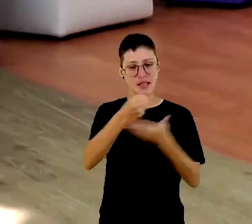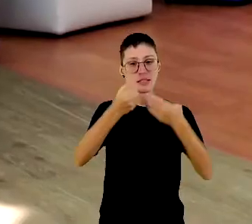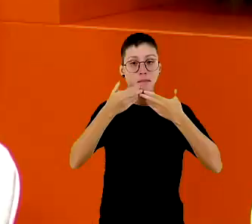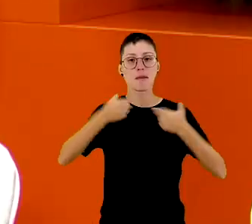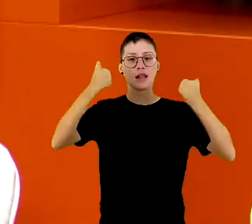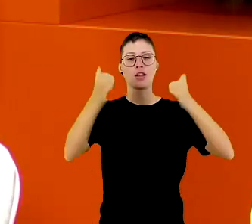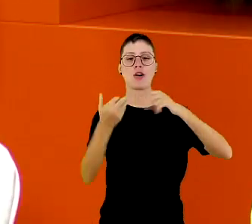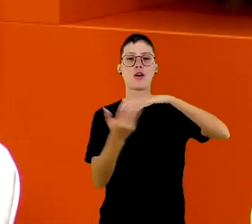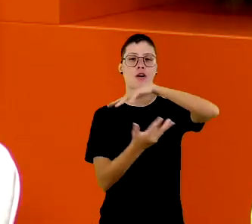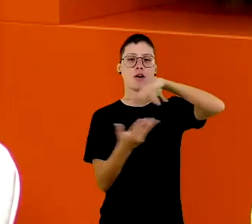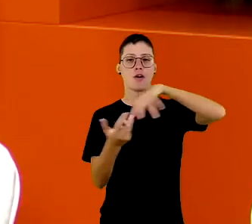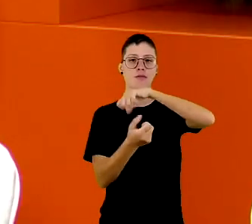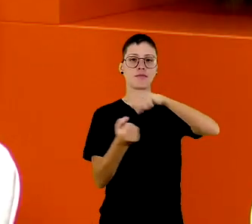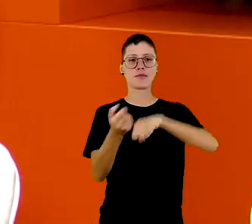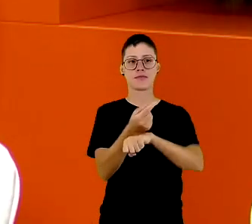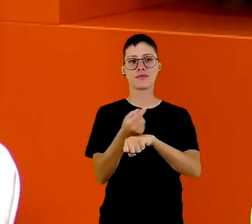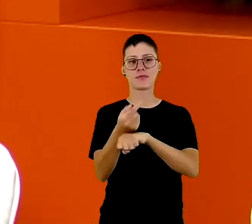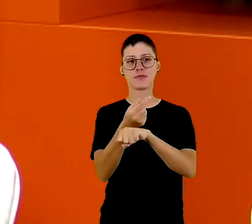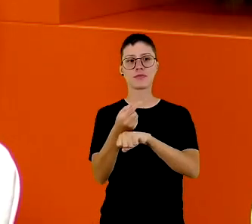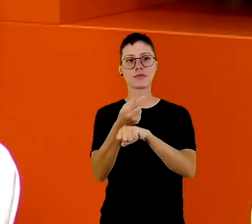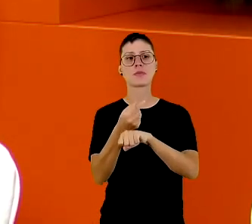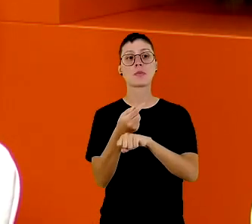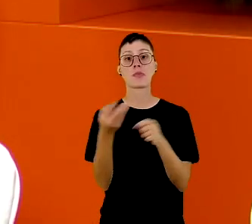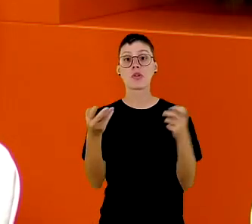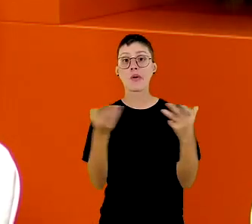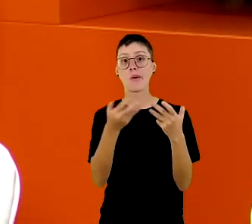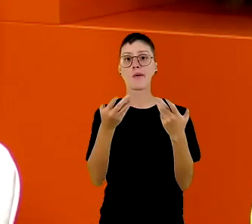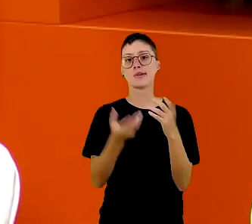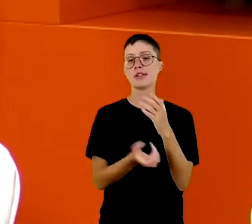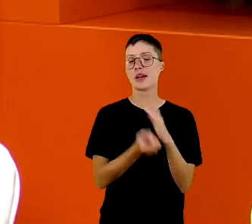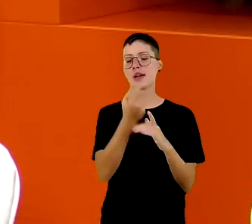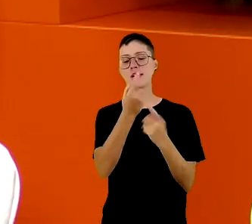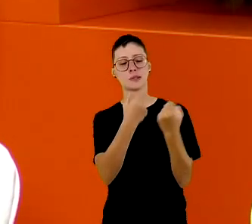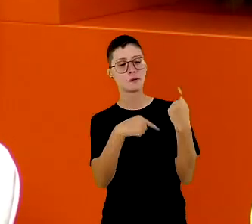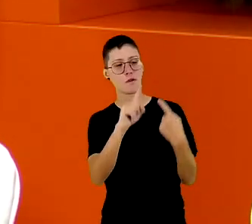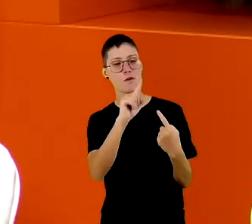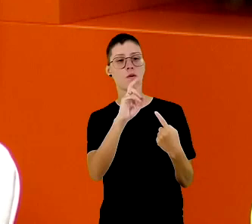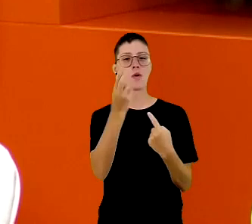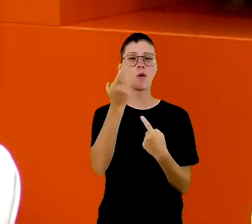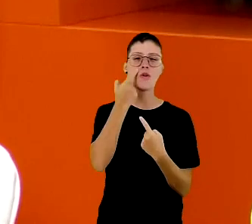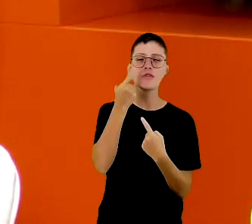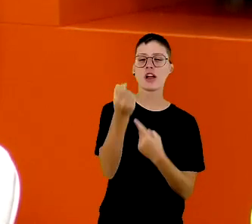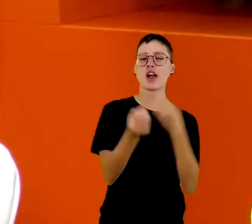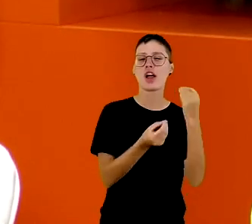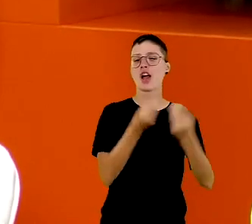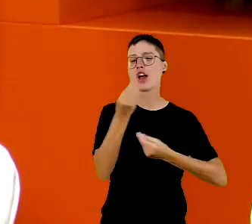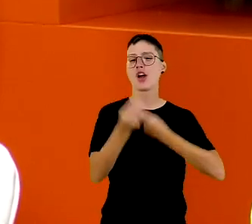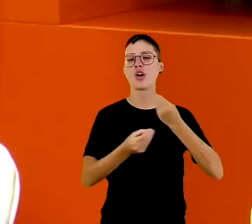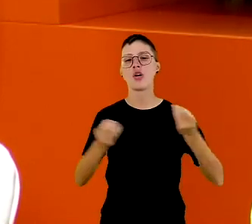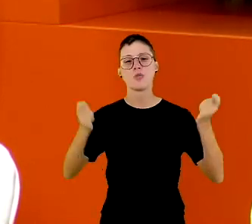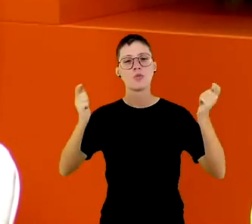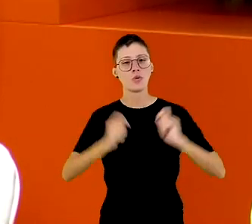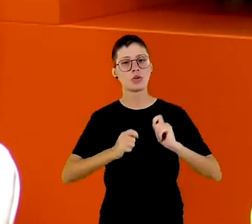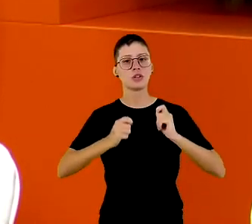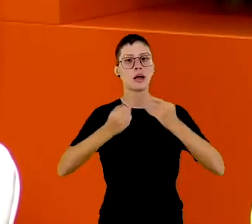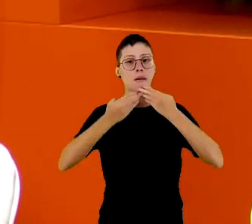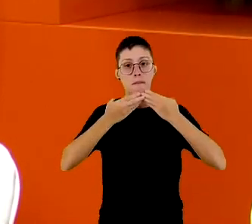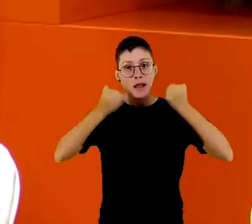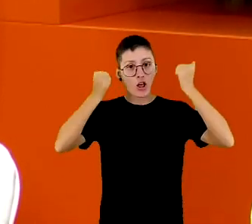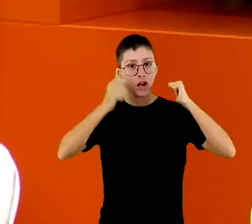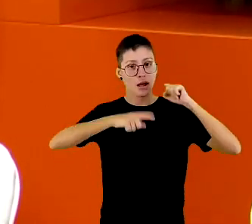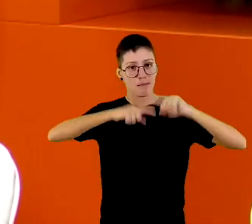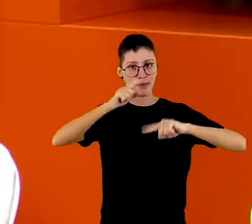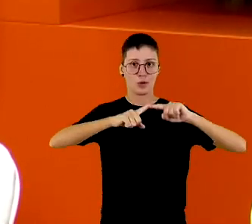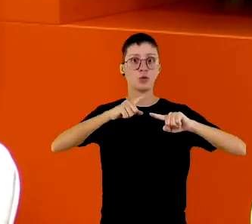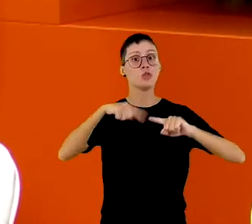Em termos de desenvolvimento e até olhar sobre como a gente vai fazer o desenvolvimento dos nossos produtos, e são vários